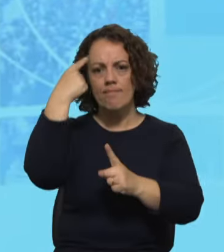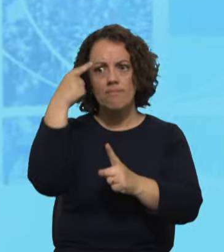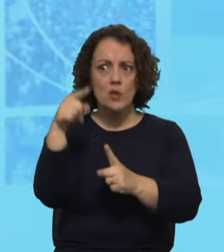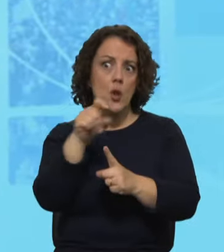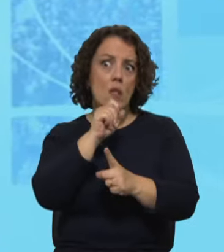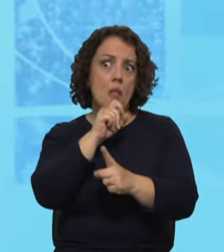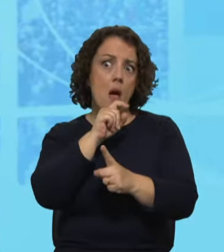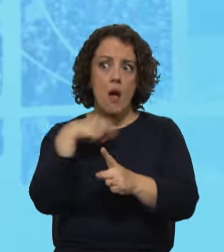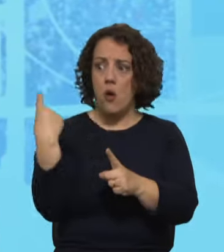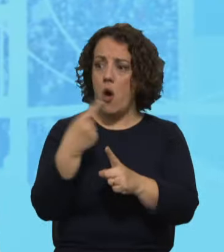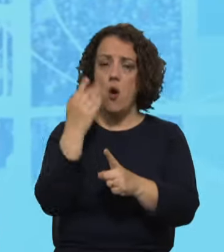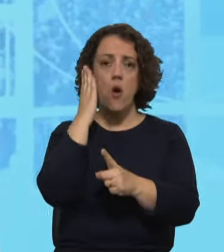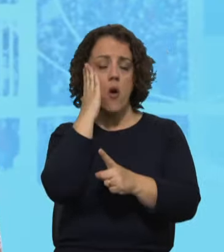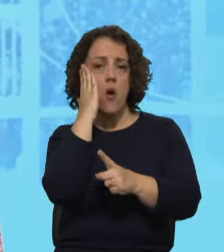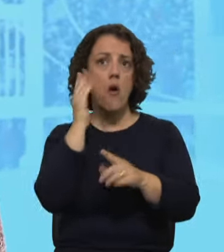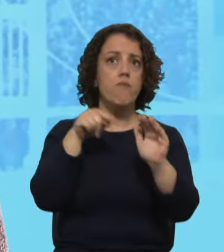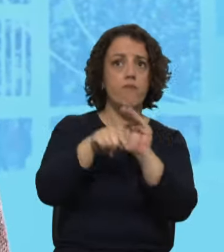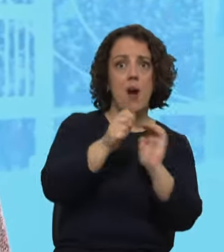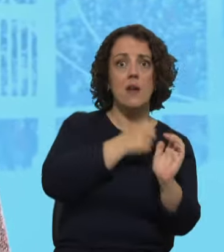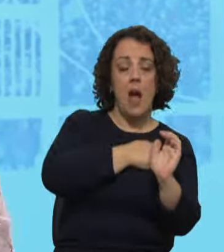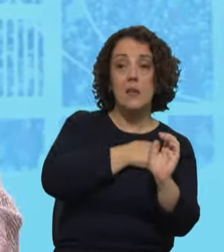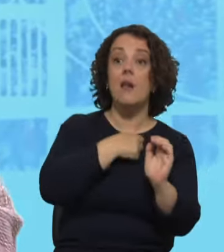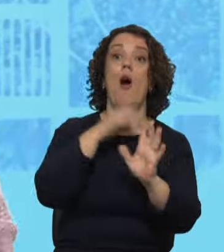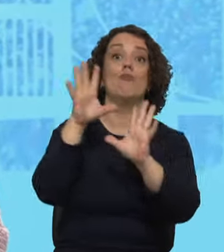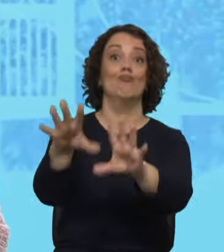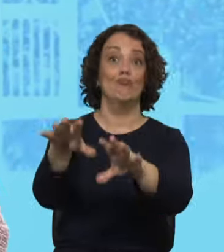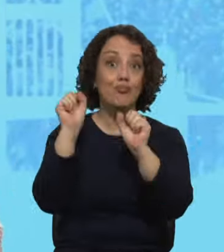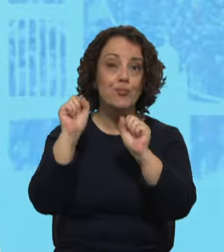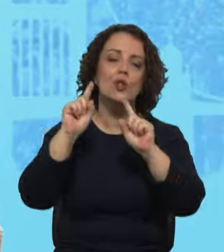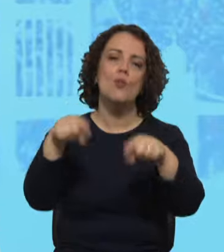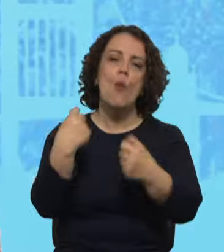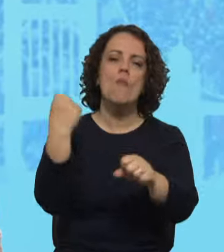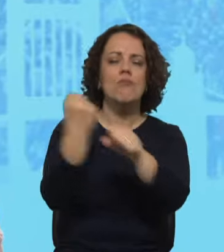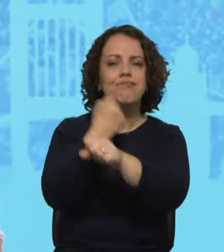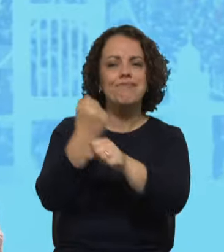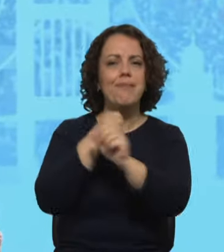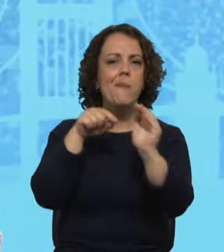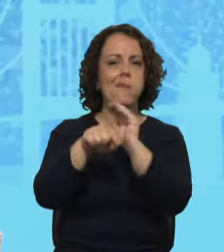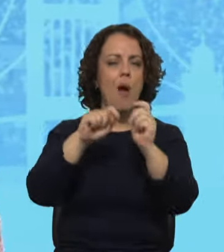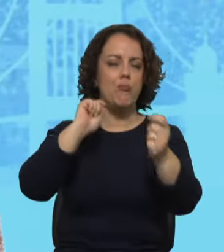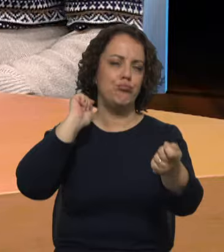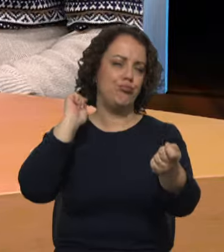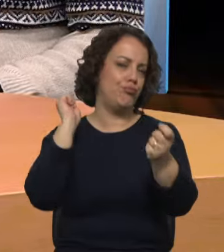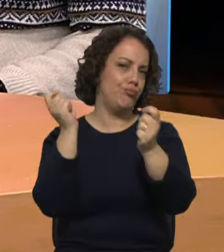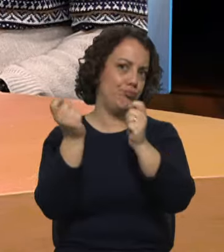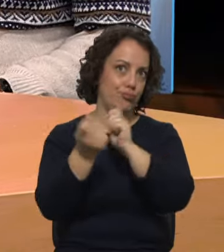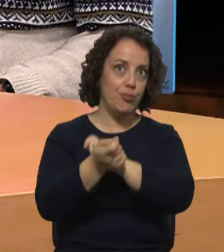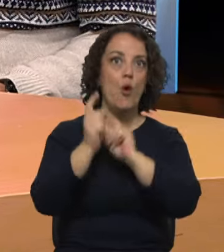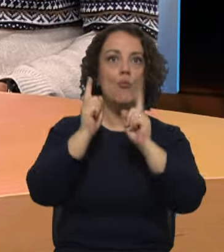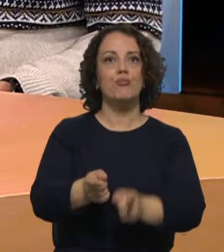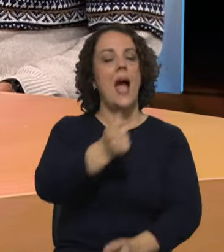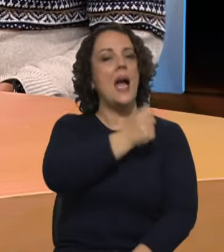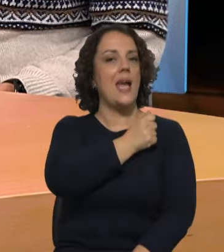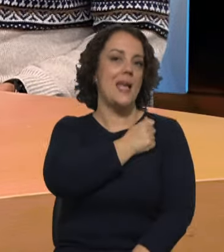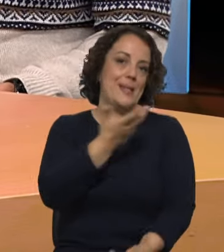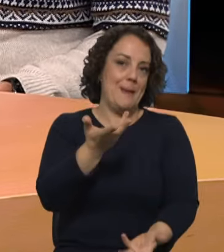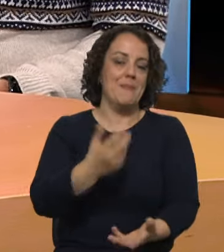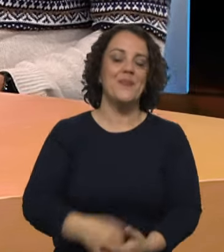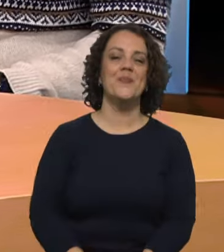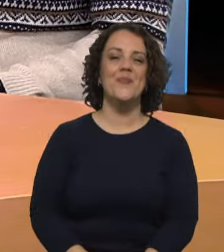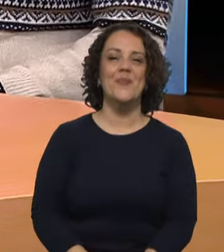e por isso quando ele finalmente passou a ser nosso fizemos toda a transformação para o transformar para passar ser a nossa casa vamos um